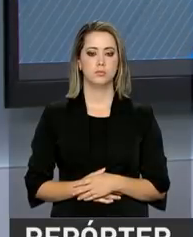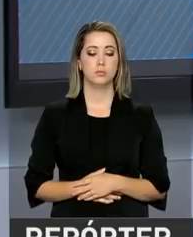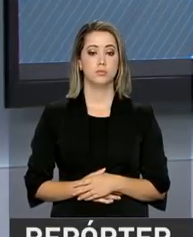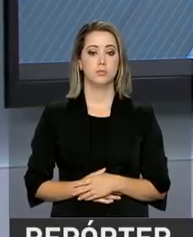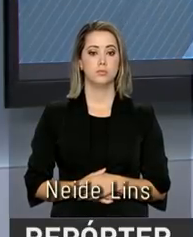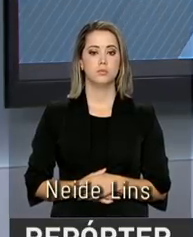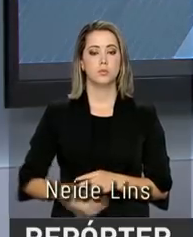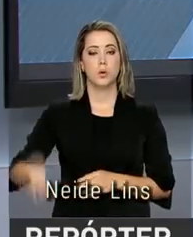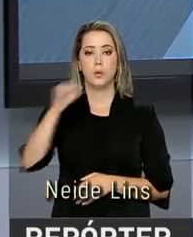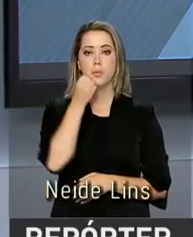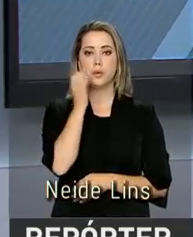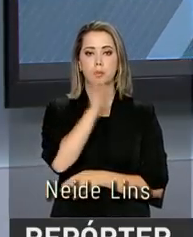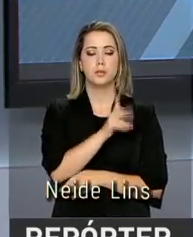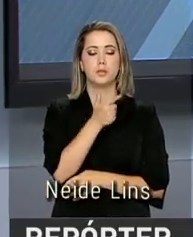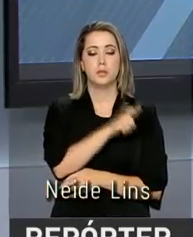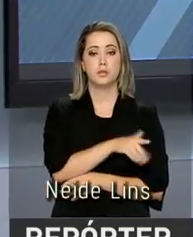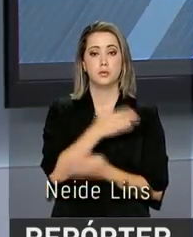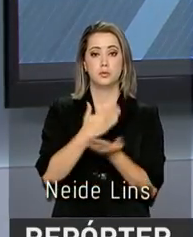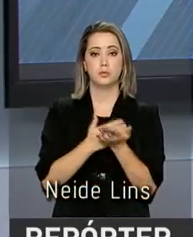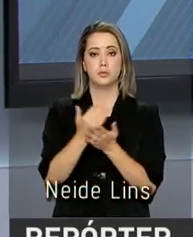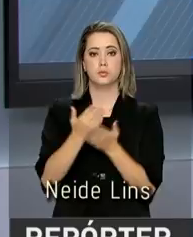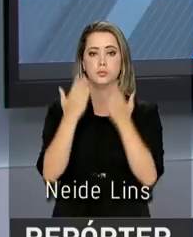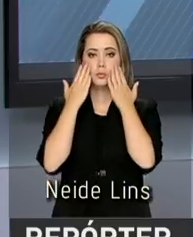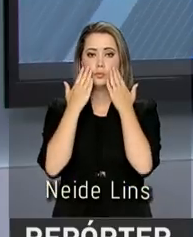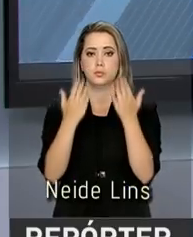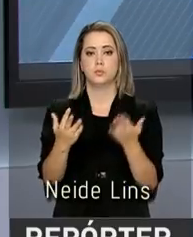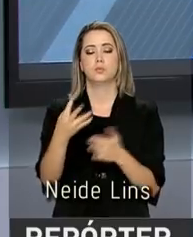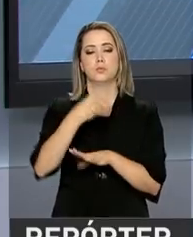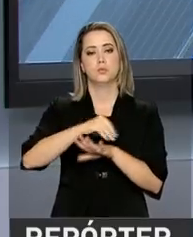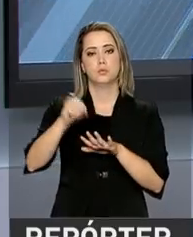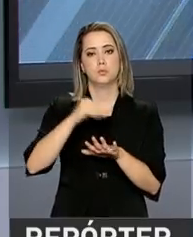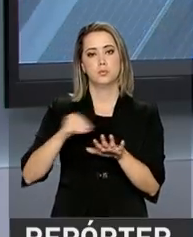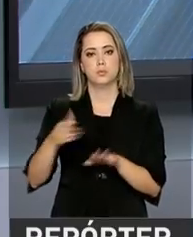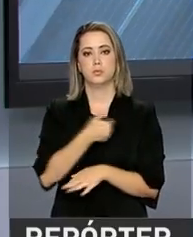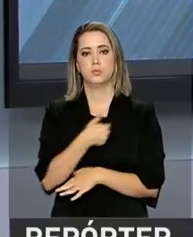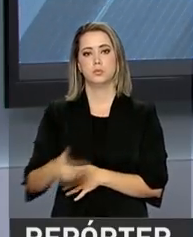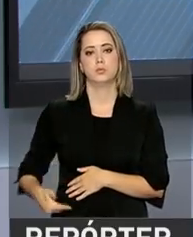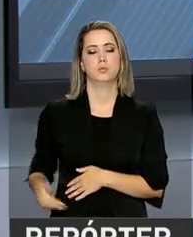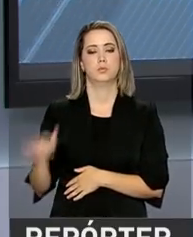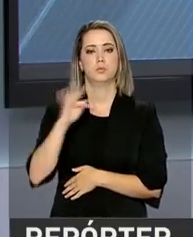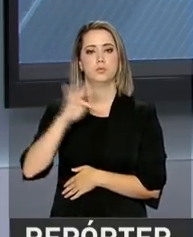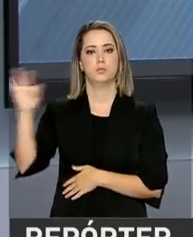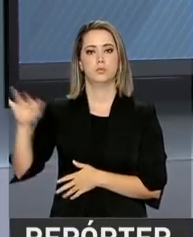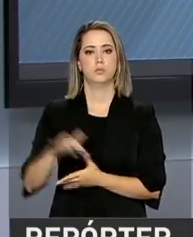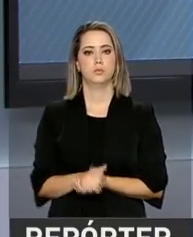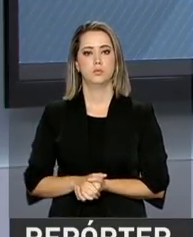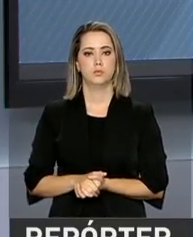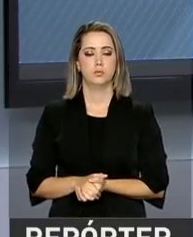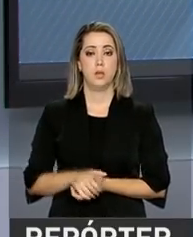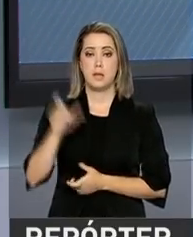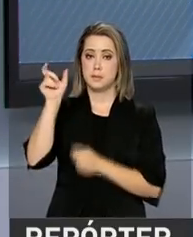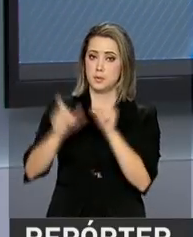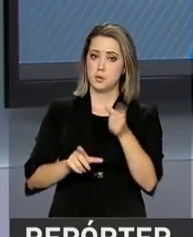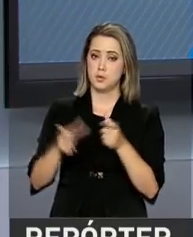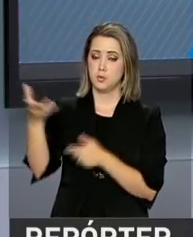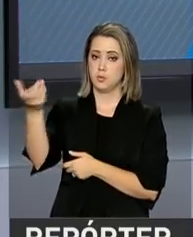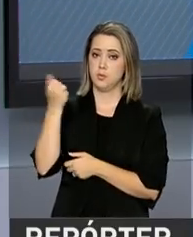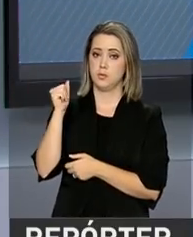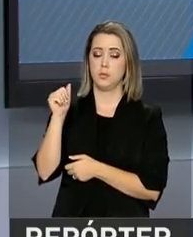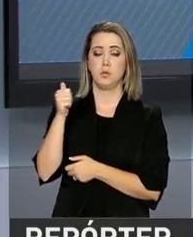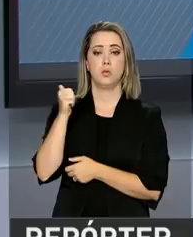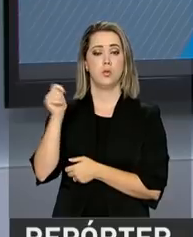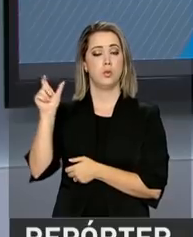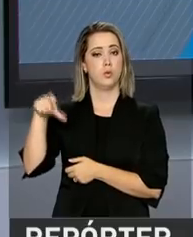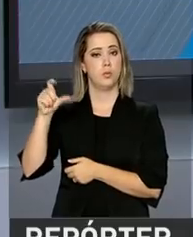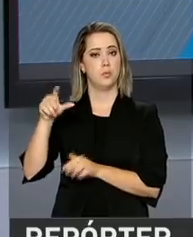Olá, boa tarde. Começa agora mais uma edição do Repórter NBR com as notícias do governo federal. Os beneficiários do Bolsa